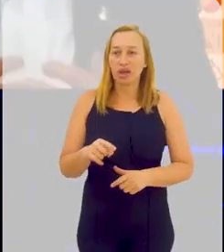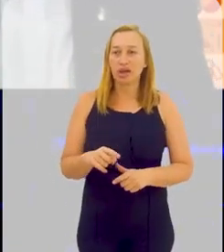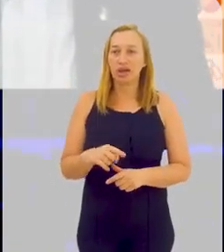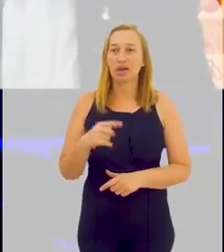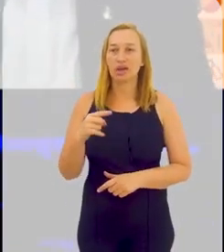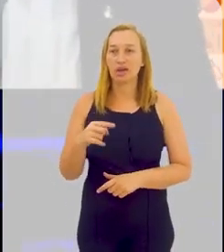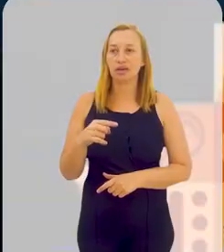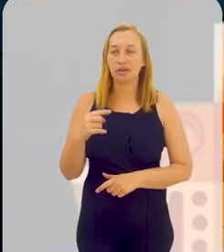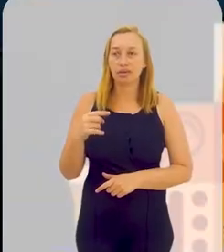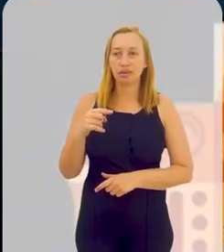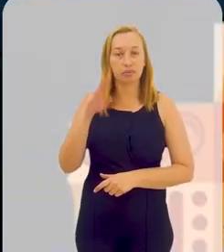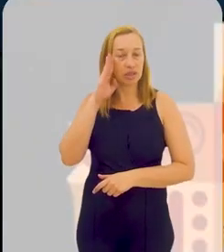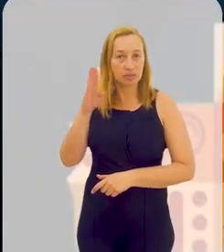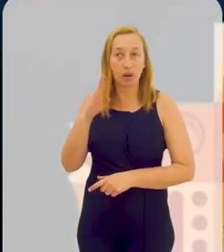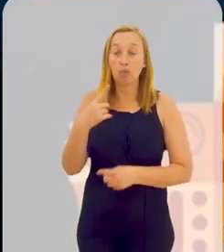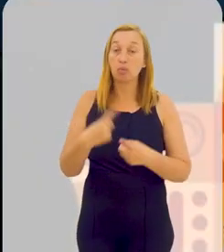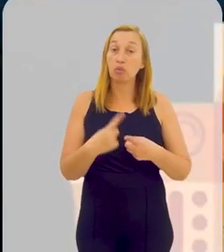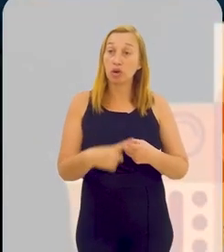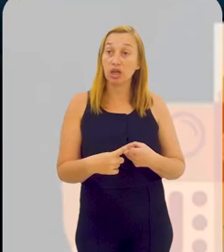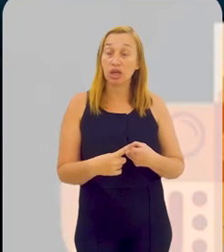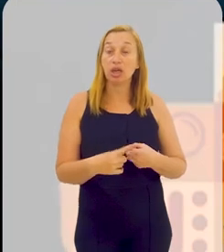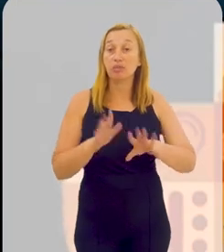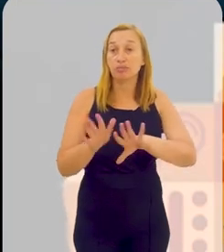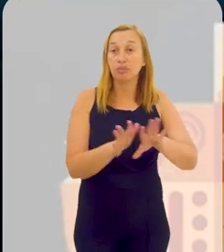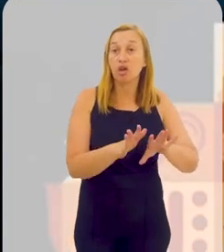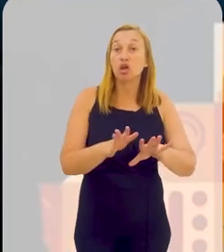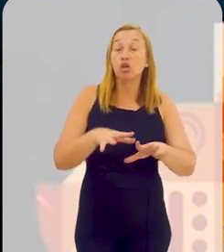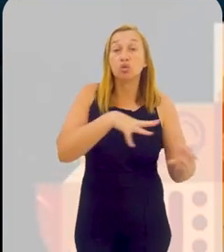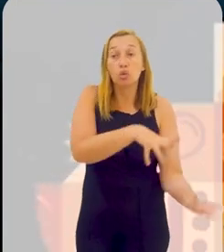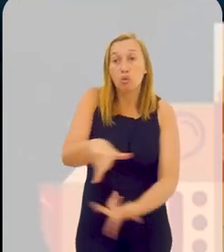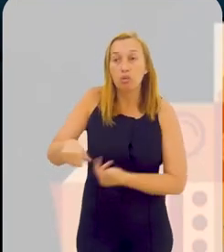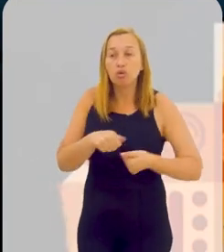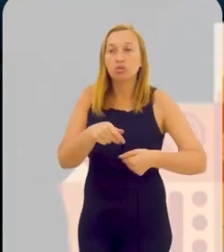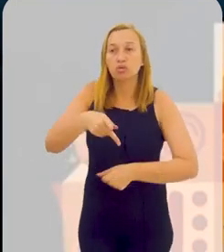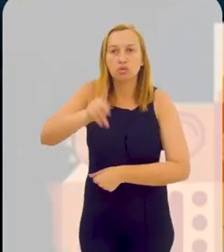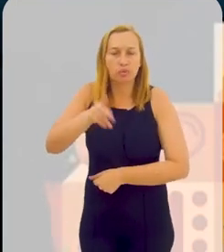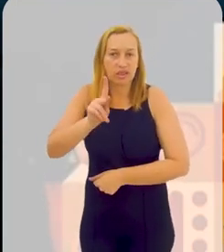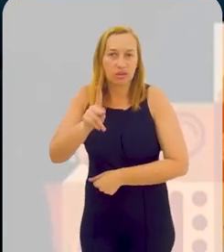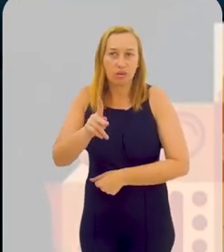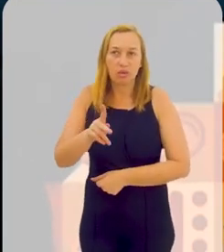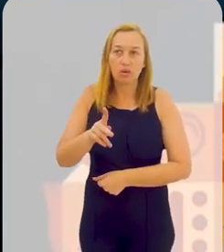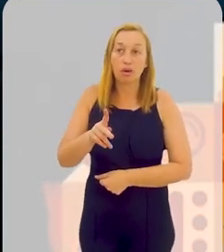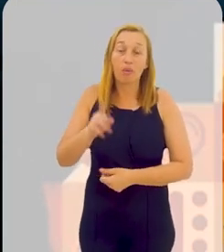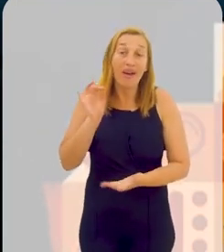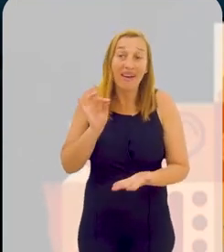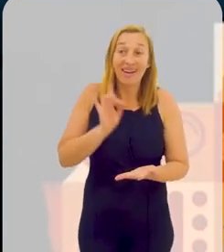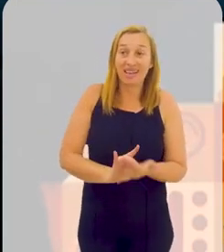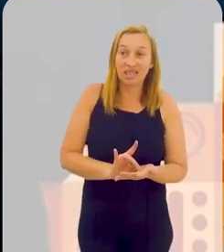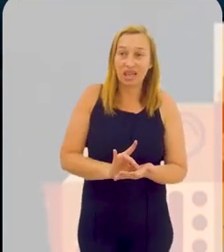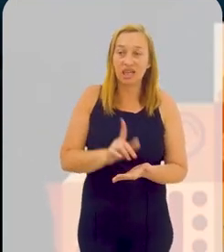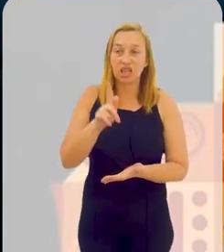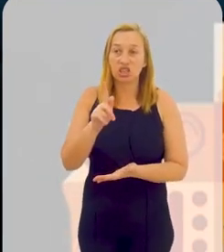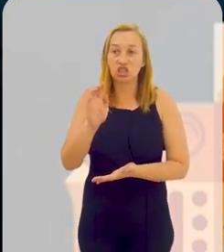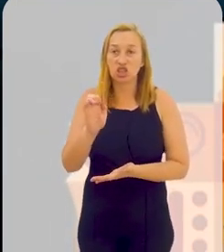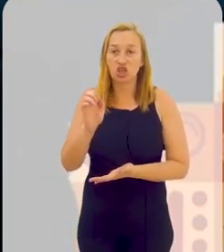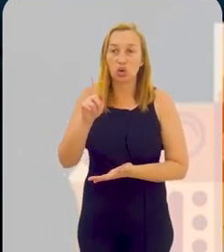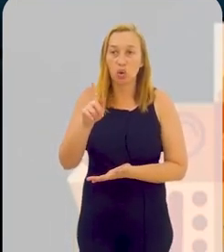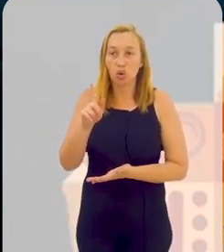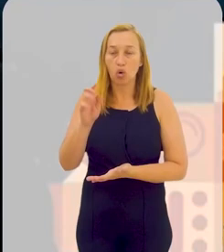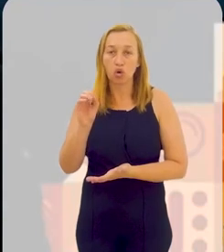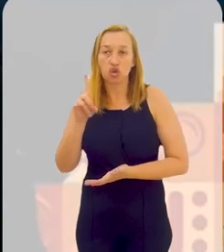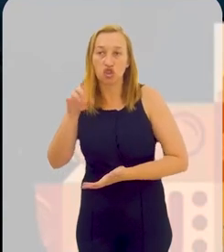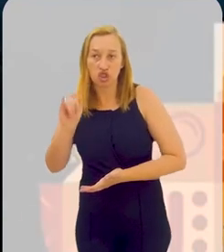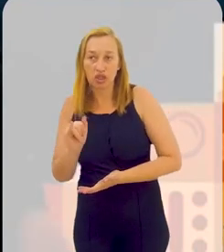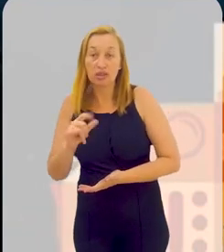Janeiro é um grande privilegiado, né? É claro que nesse mundo do petróleo existe uma realidade que ela é inelutável, é a realidade da geologia,